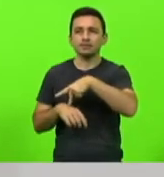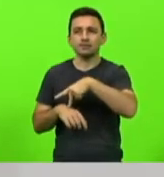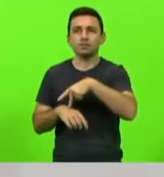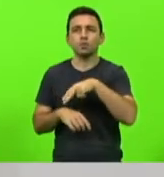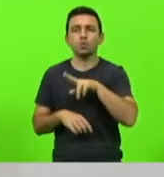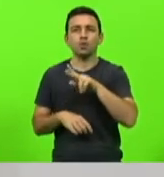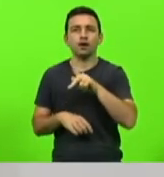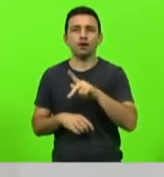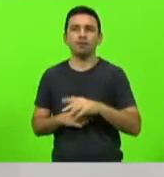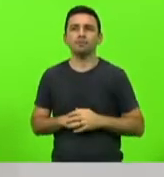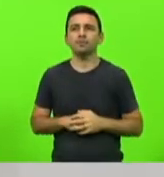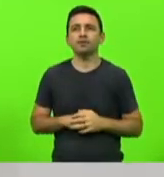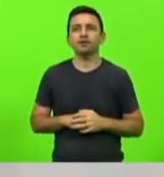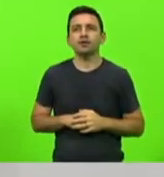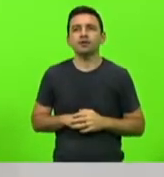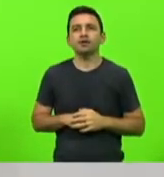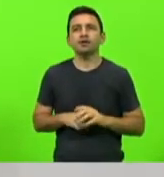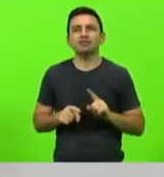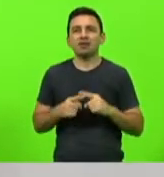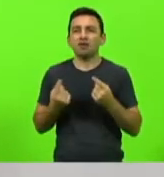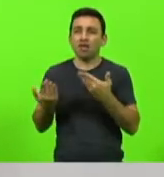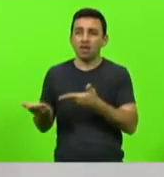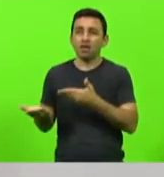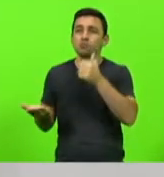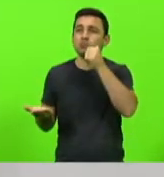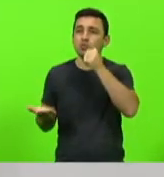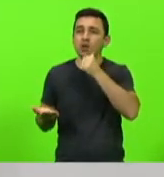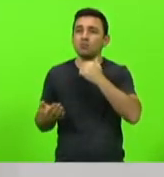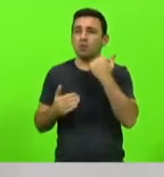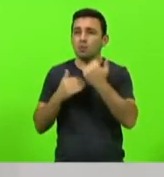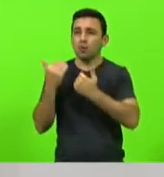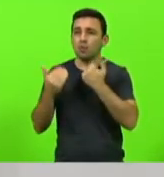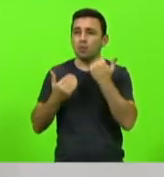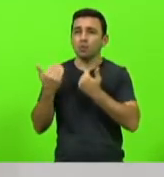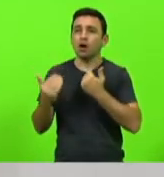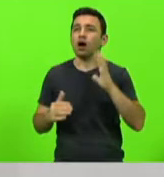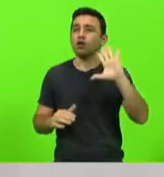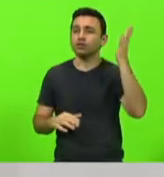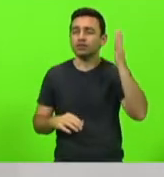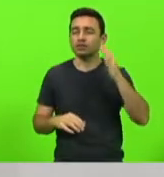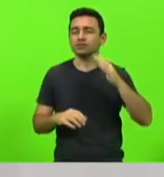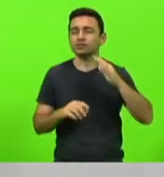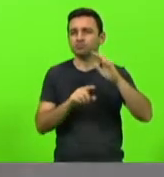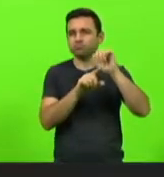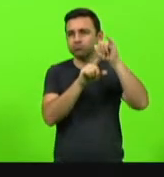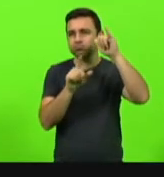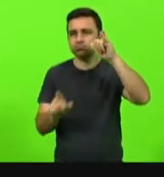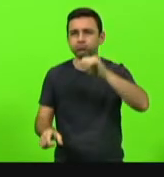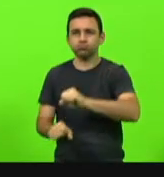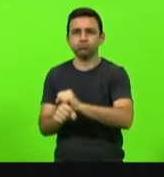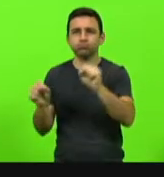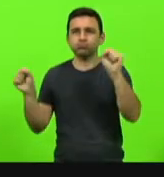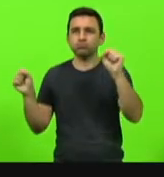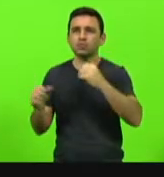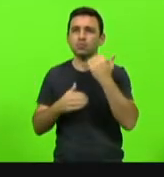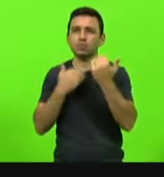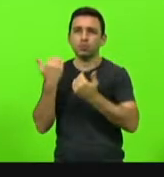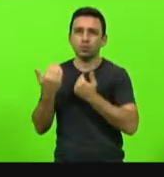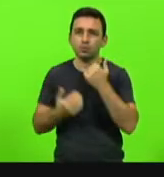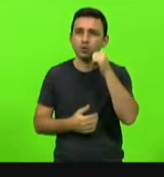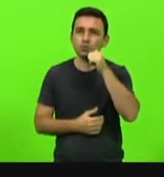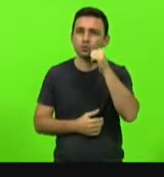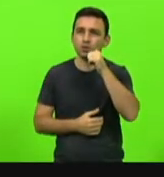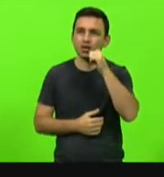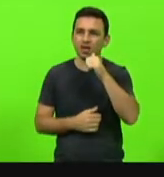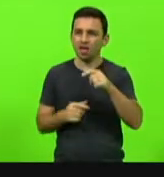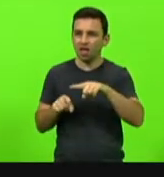mulheres ucranianas mortas durante bombardeio. Será que essas mulheres que estão